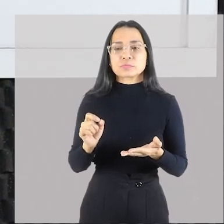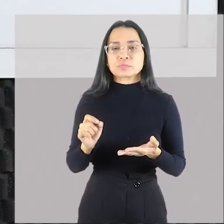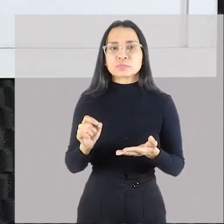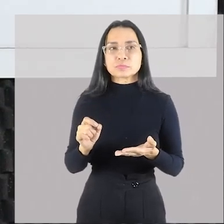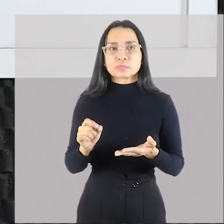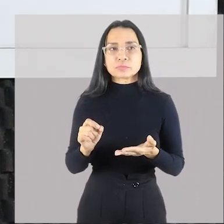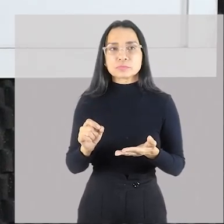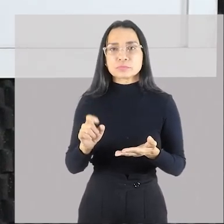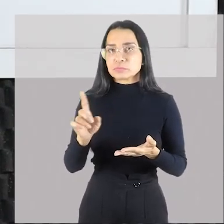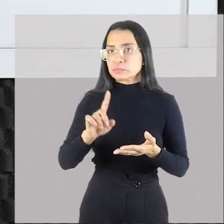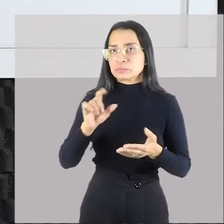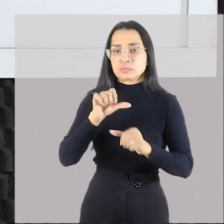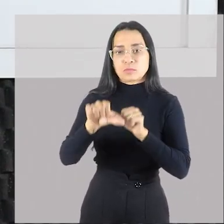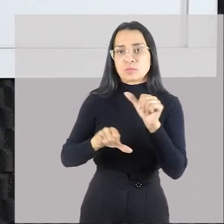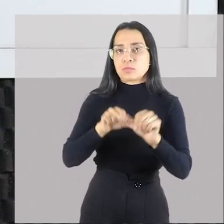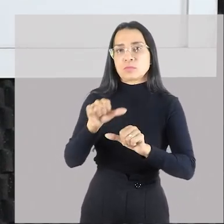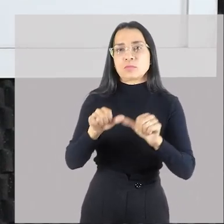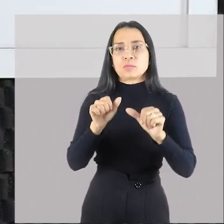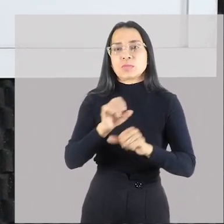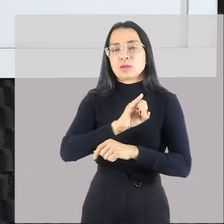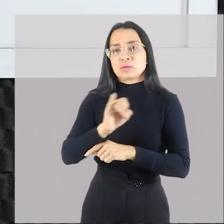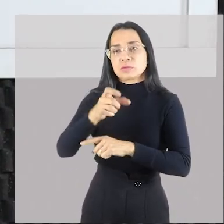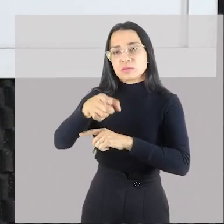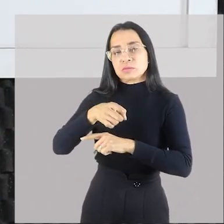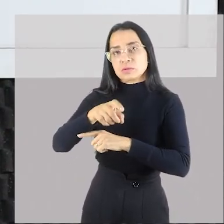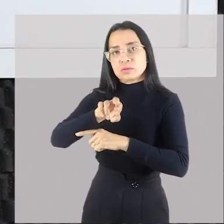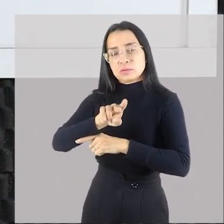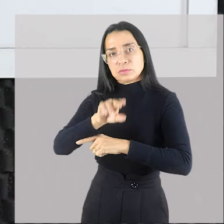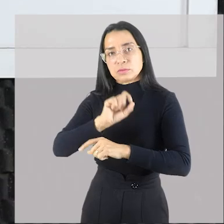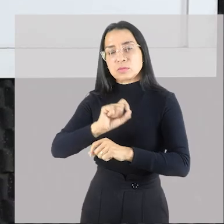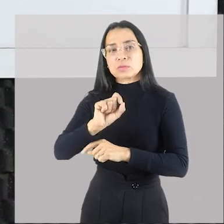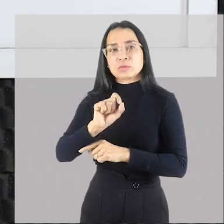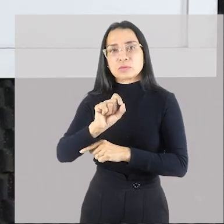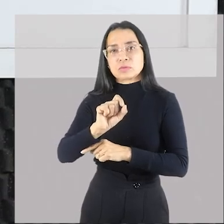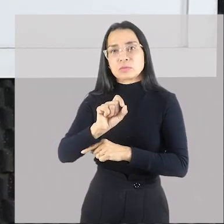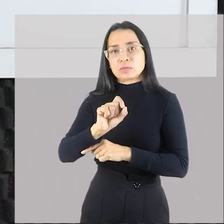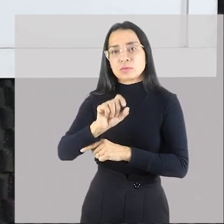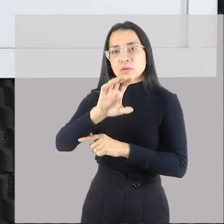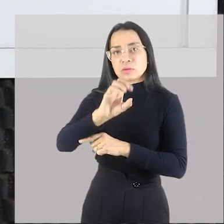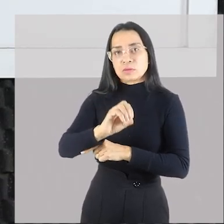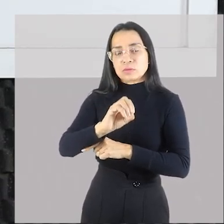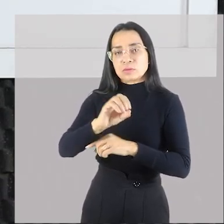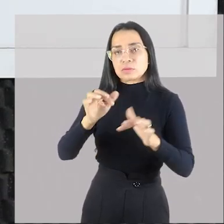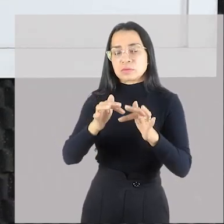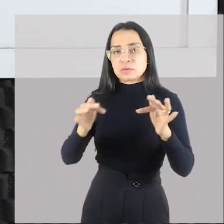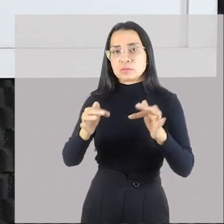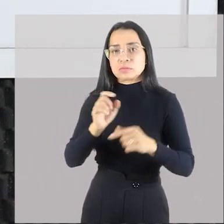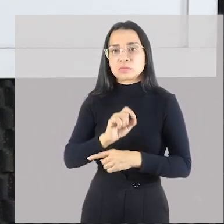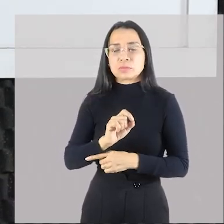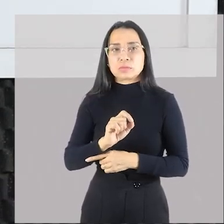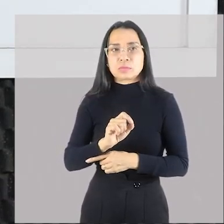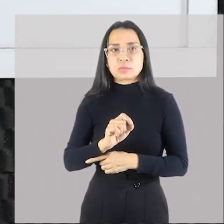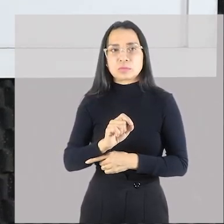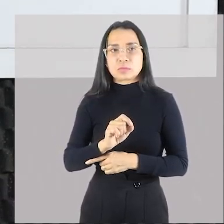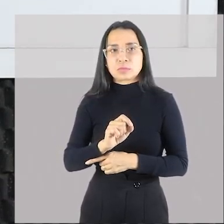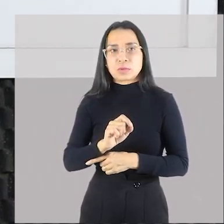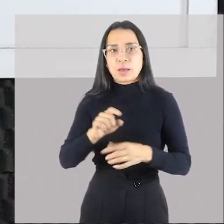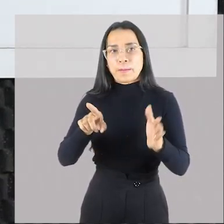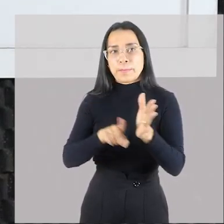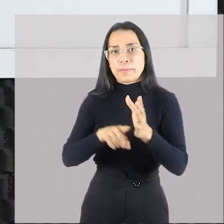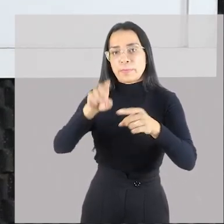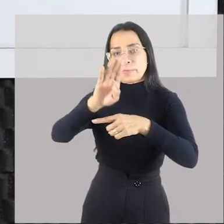não muda, se o x for exatamente igual ao zero da função, que é menos b sobre